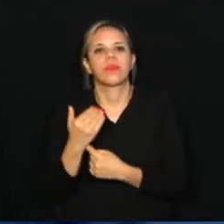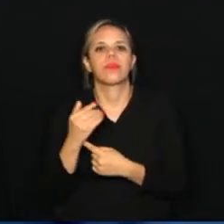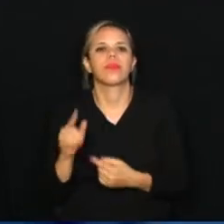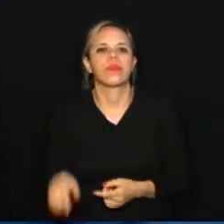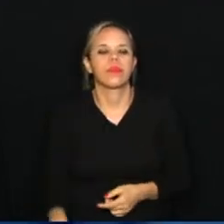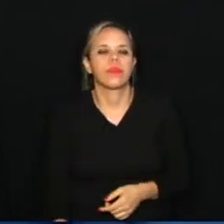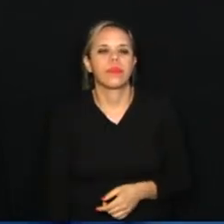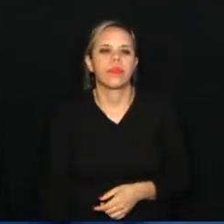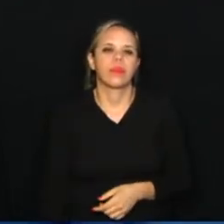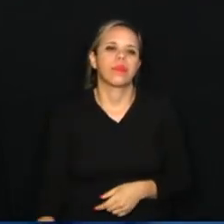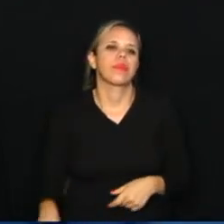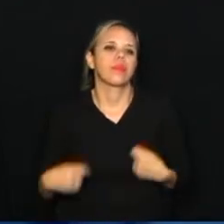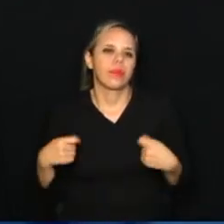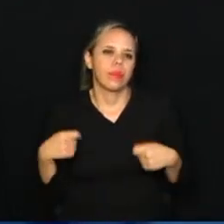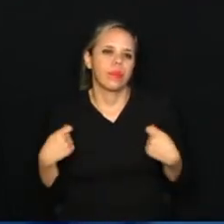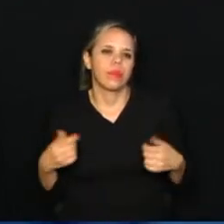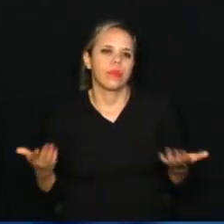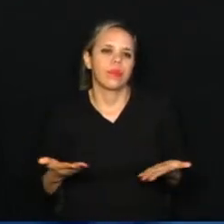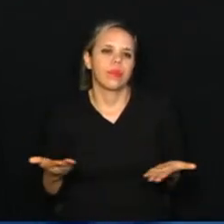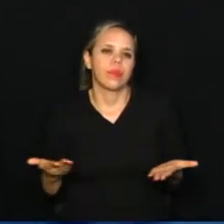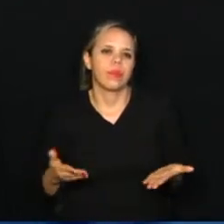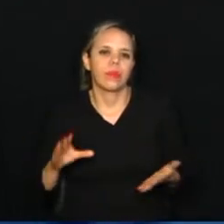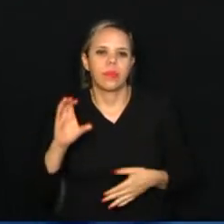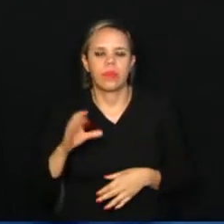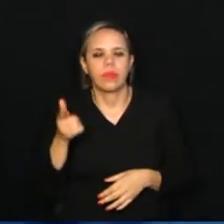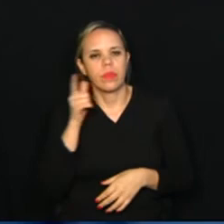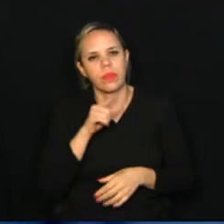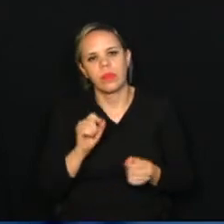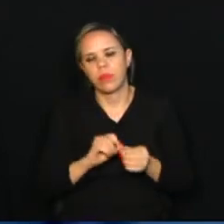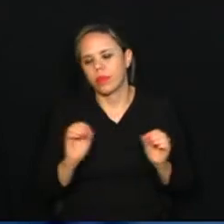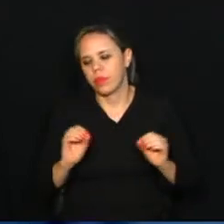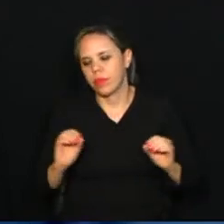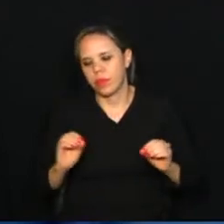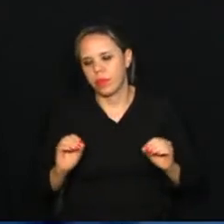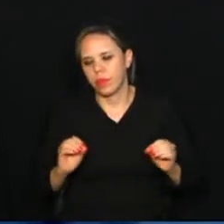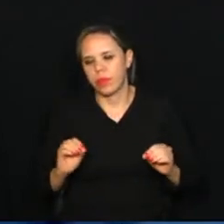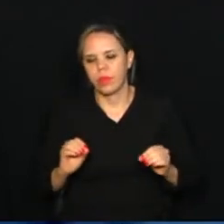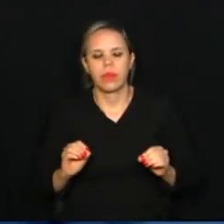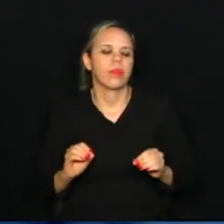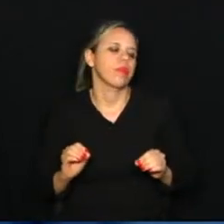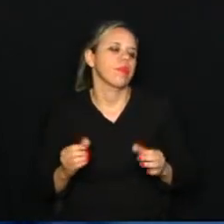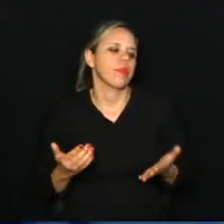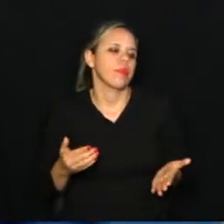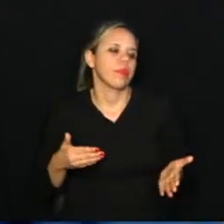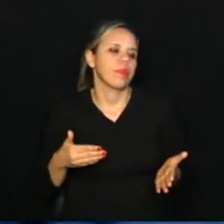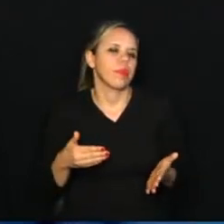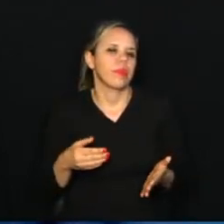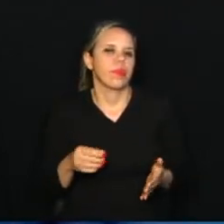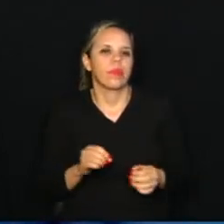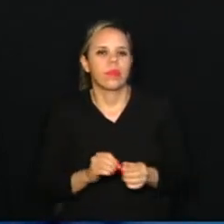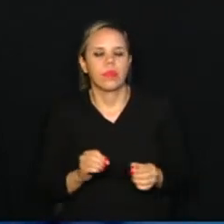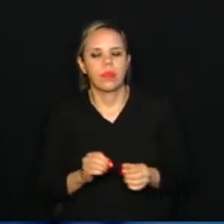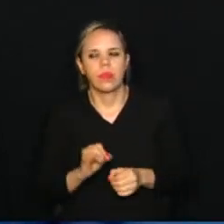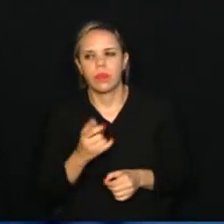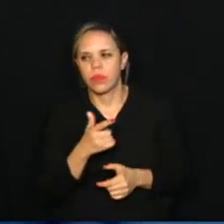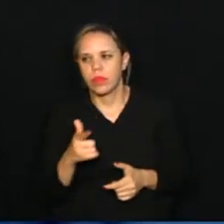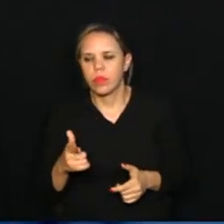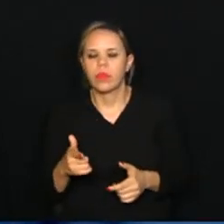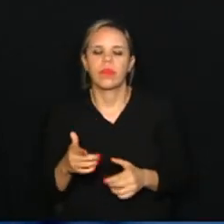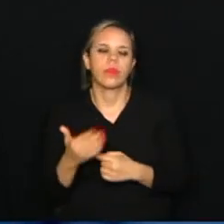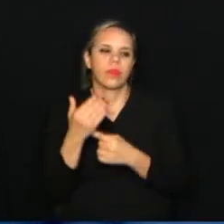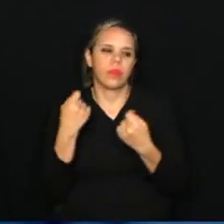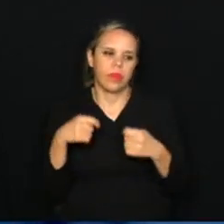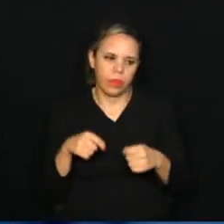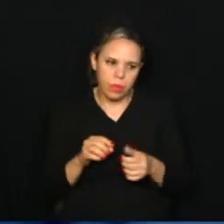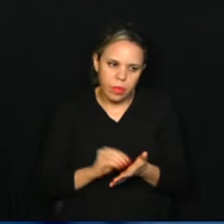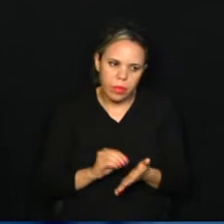é necessária, hoje, a cidadão não consegue mais interagir não só com o órgão público, mas com várias empresas sem